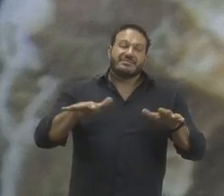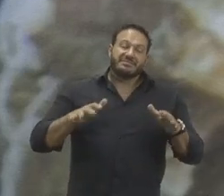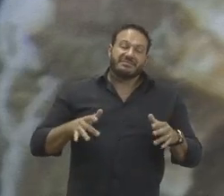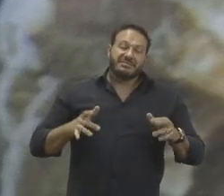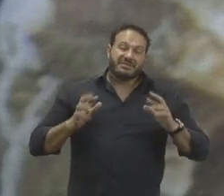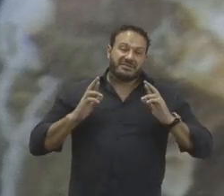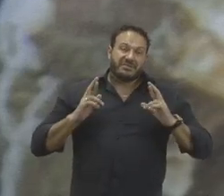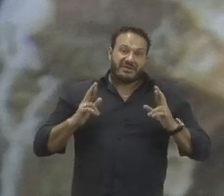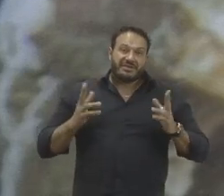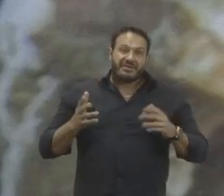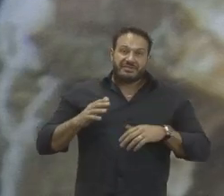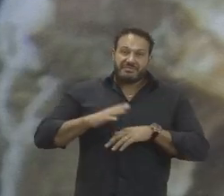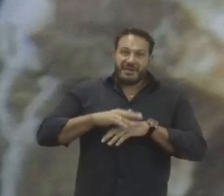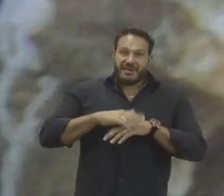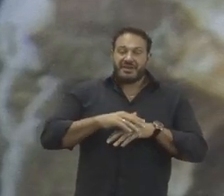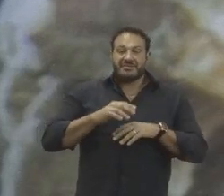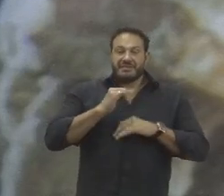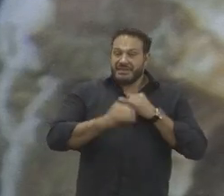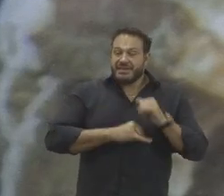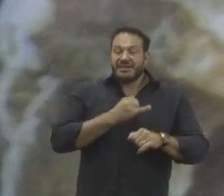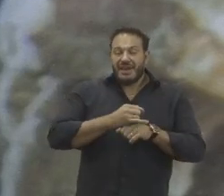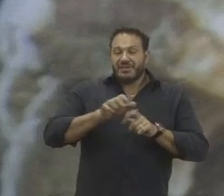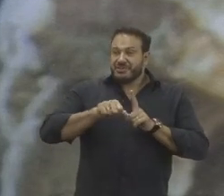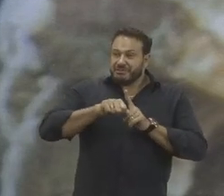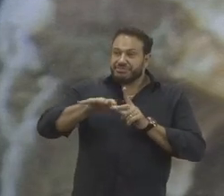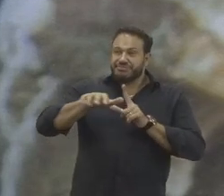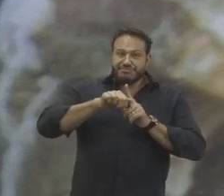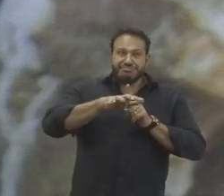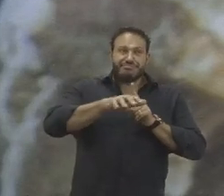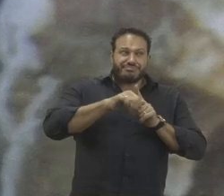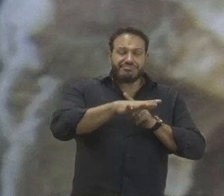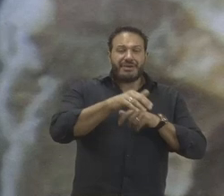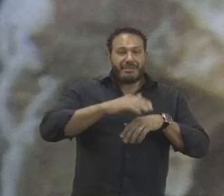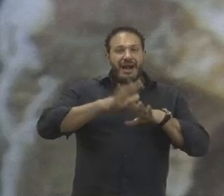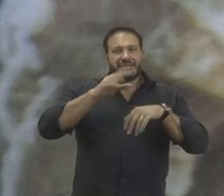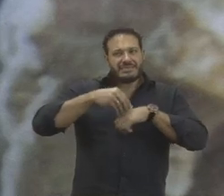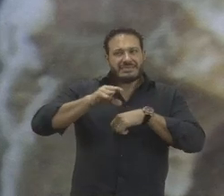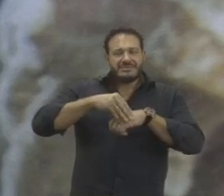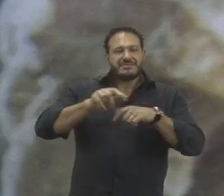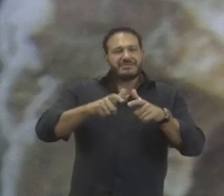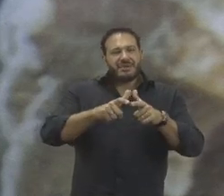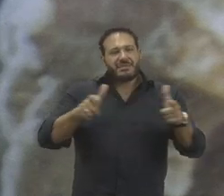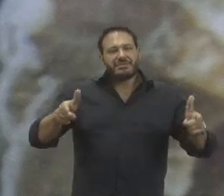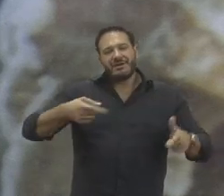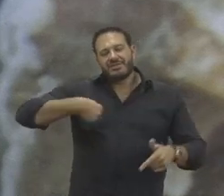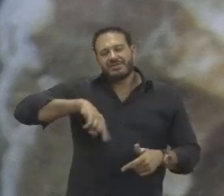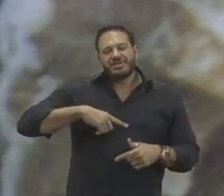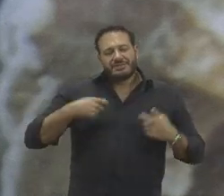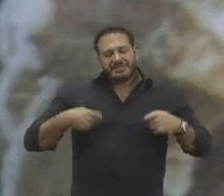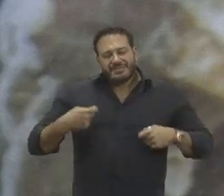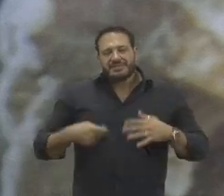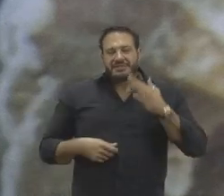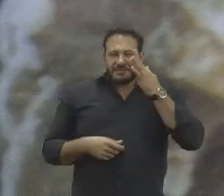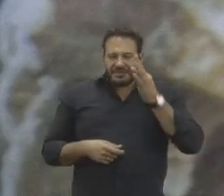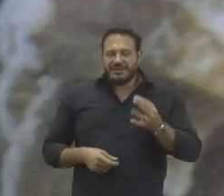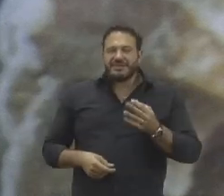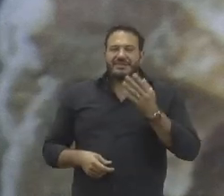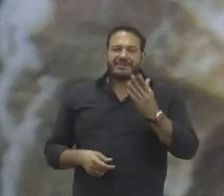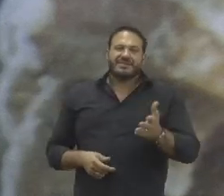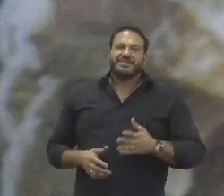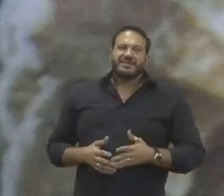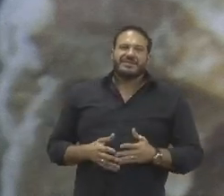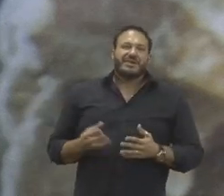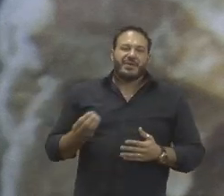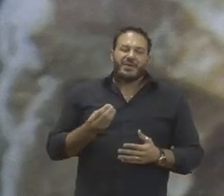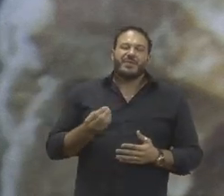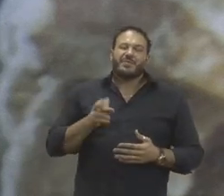eh através da da internet conseguir ampliar um pouco essa mensagem né a gente precisa prestar atenção